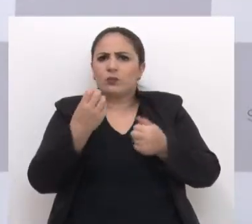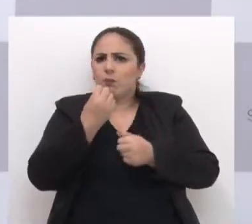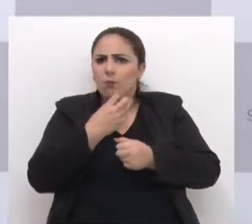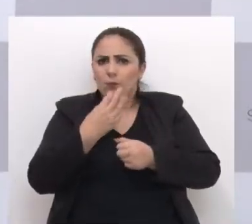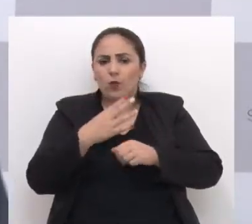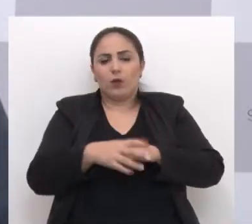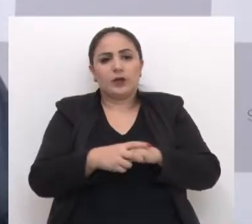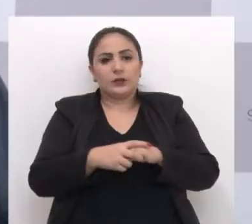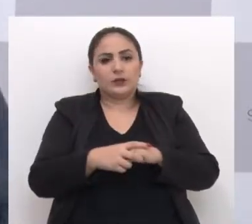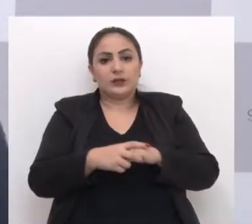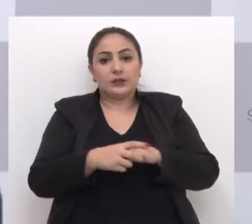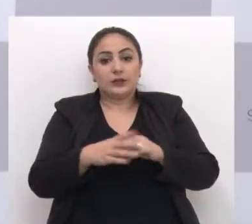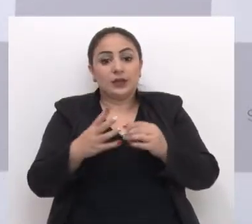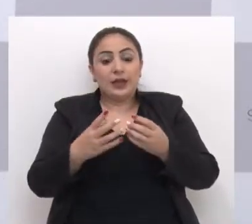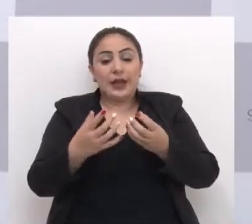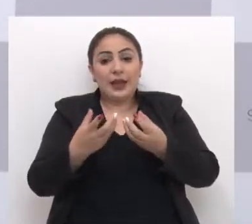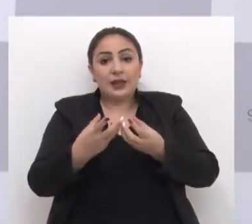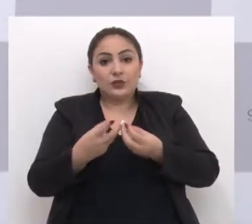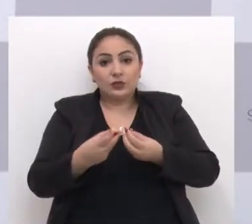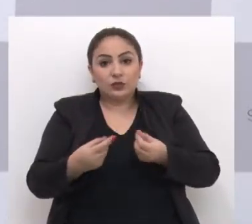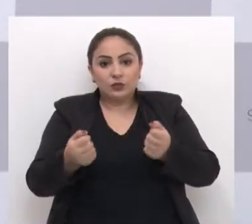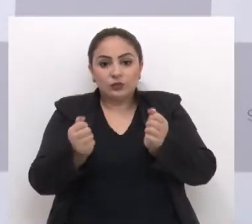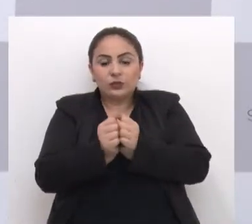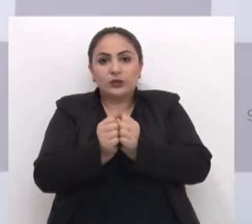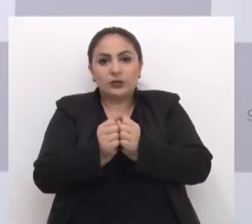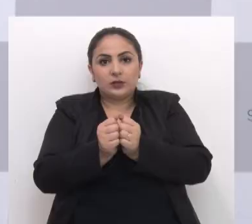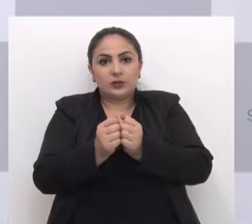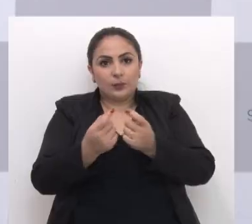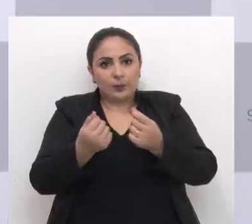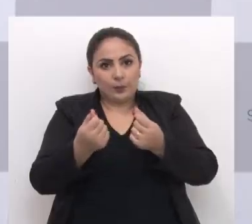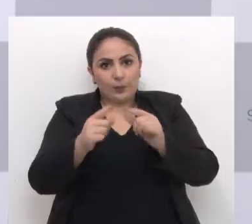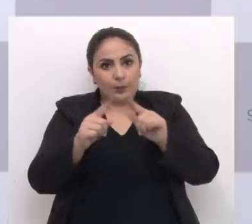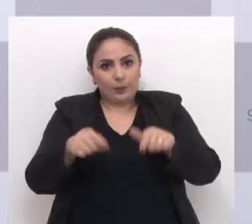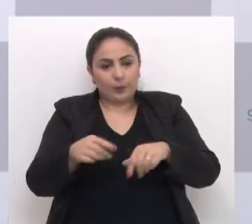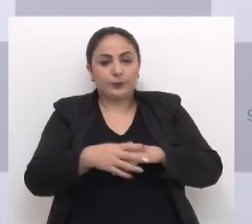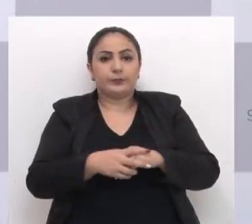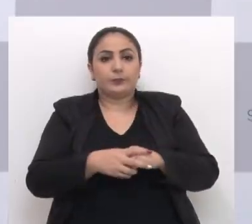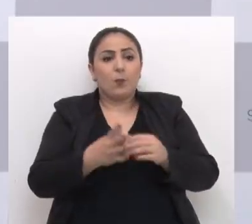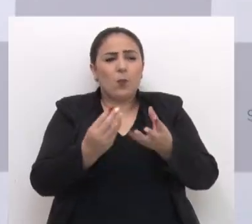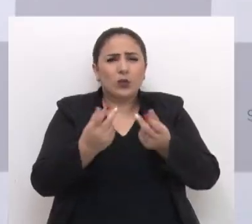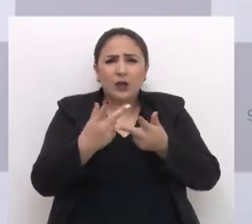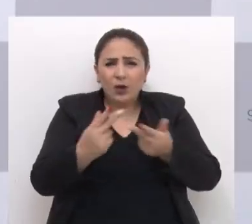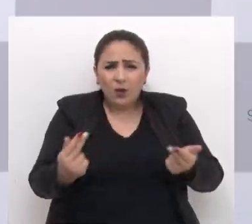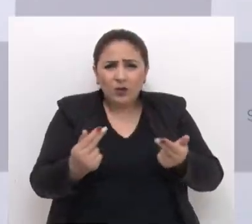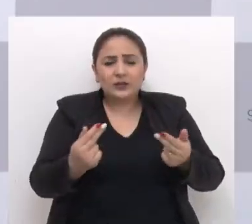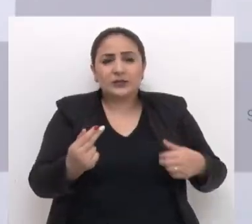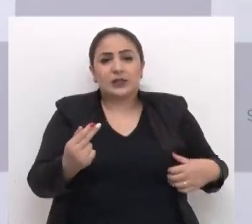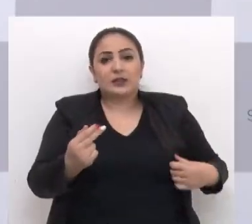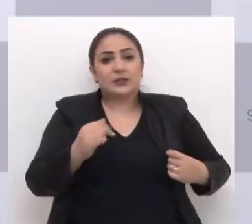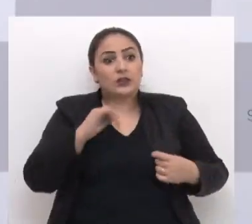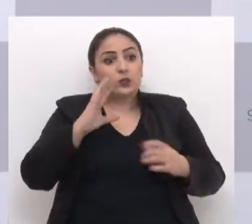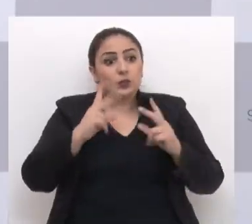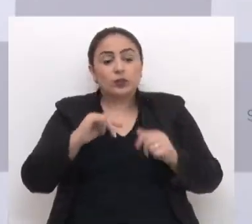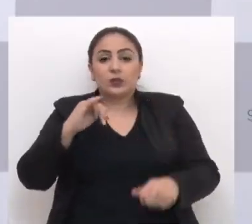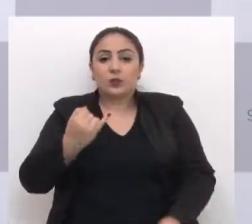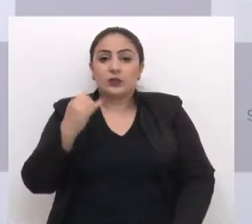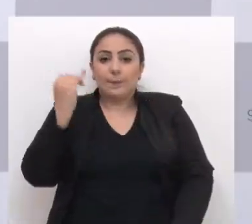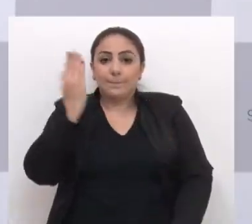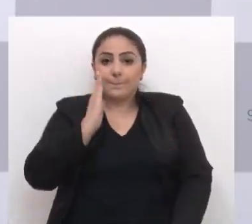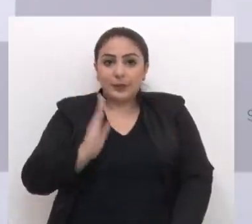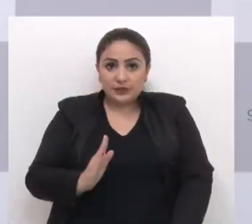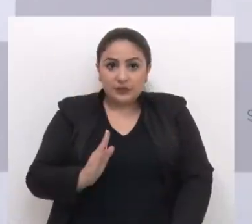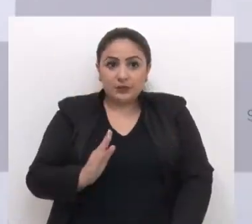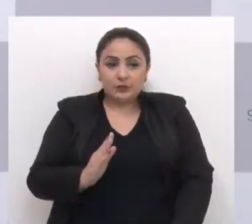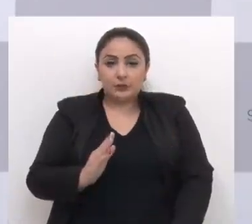boas intenções de enxugar a máquina pública, dos exageros, dos provalecimentos que acontecem em todo o